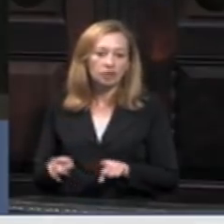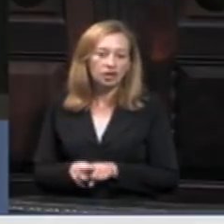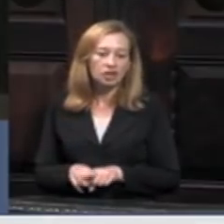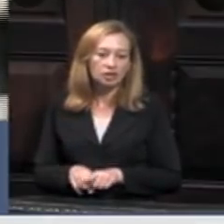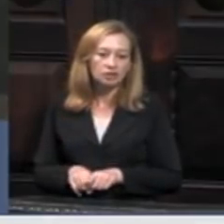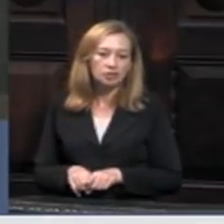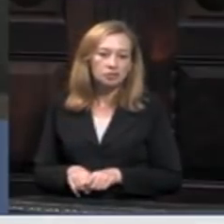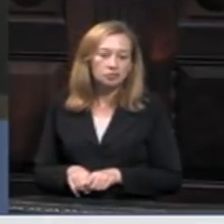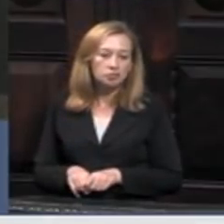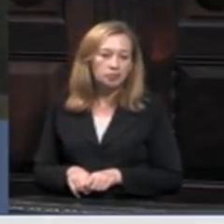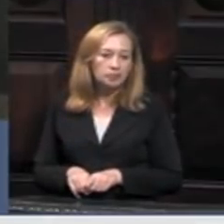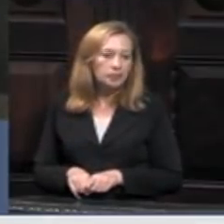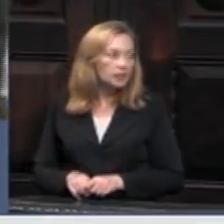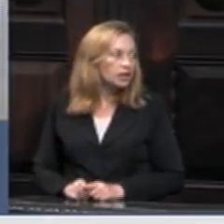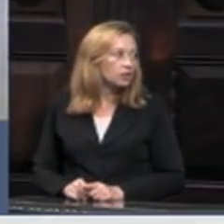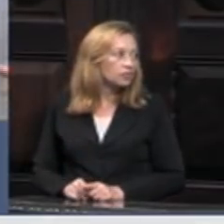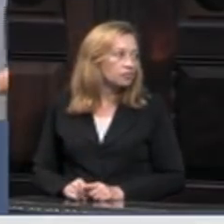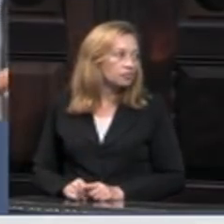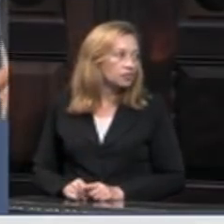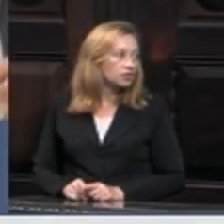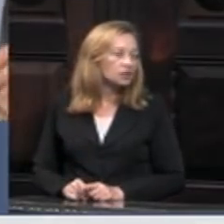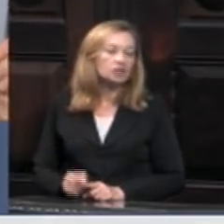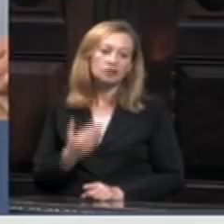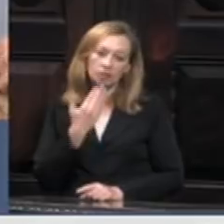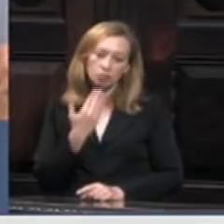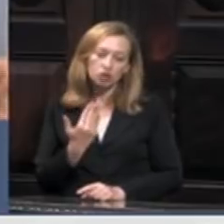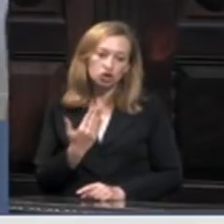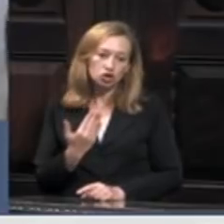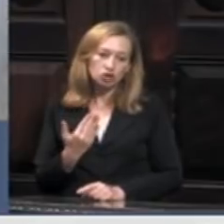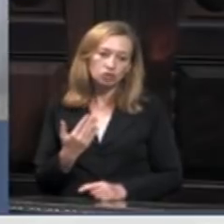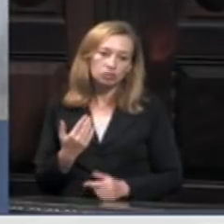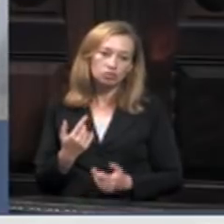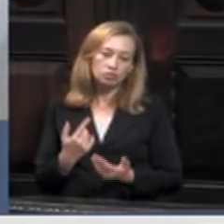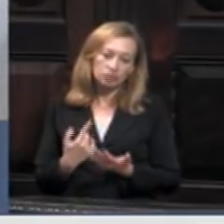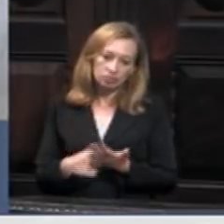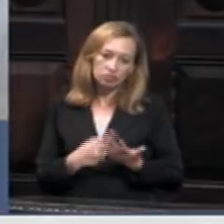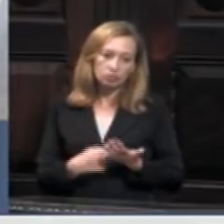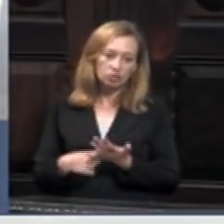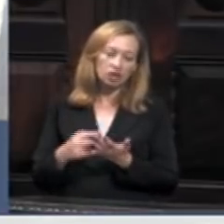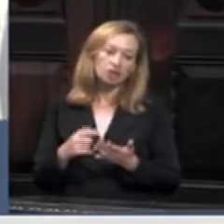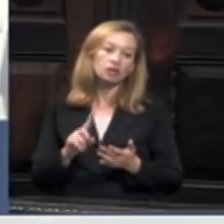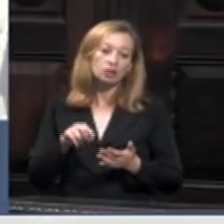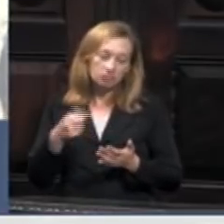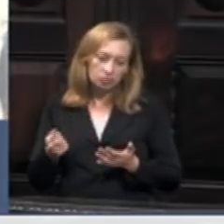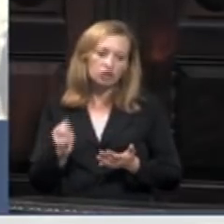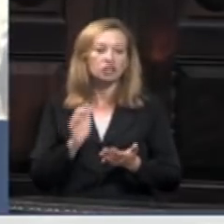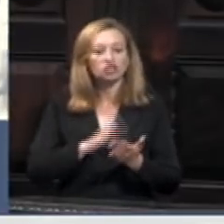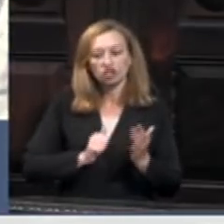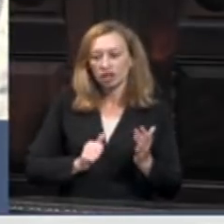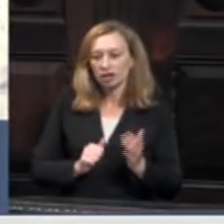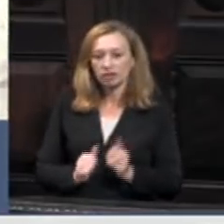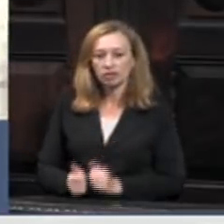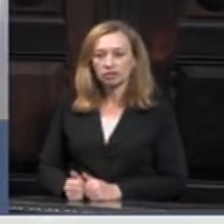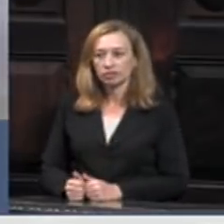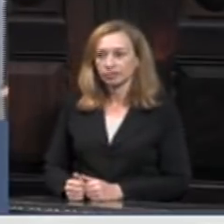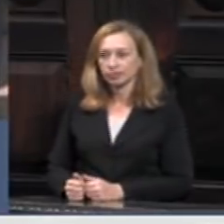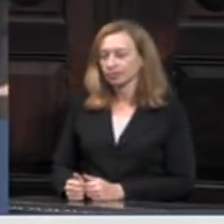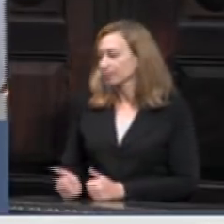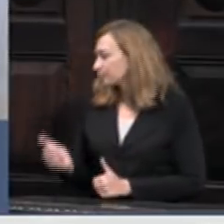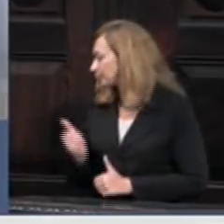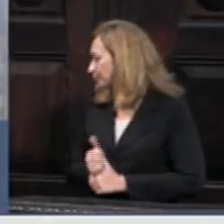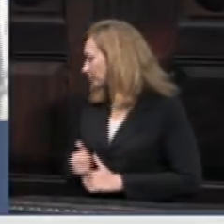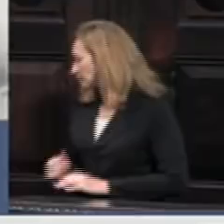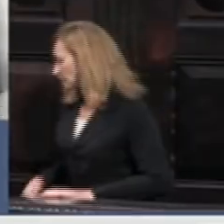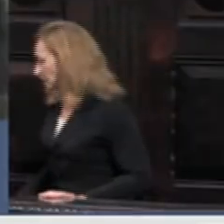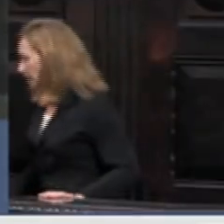Todo o compromisso que a gente faz, a gente cumpre. Então, eu queria fazer um apelo a Vossa Excelência, para que a gente pudesse retirar. E aí eu vou cantar a inclusão em pauta do Previ Banerj de